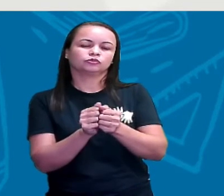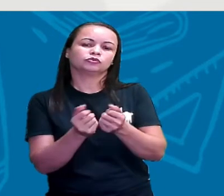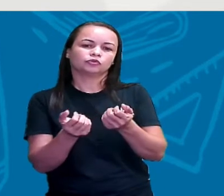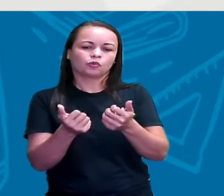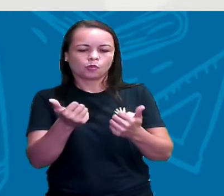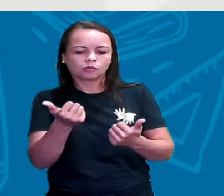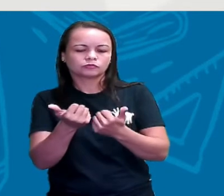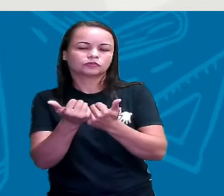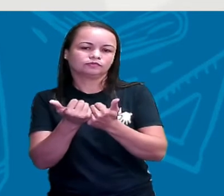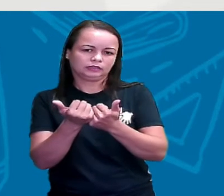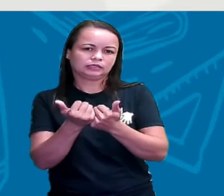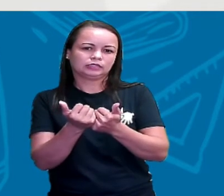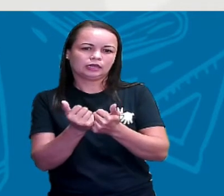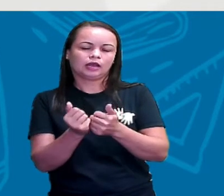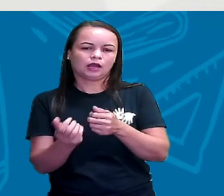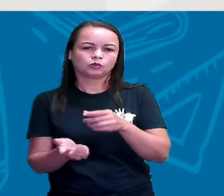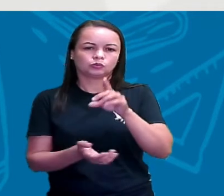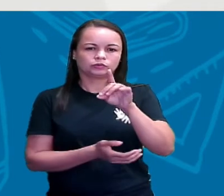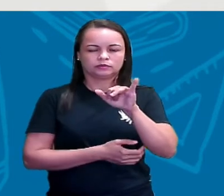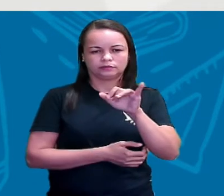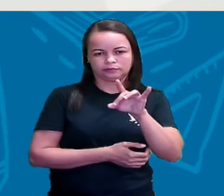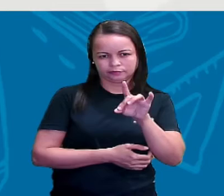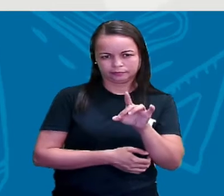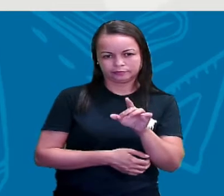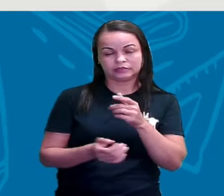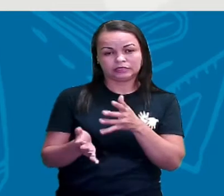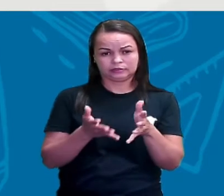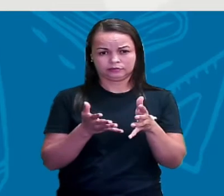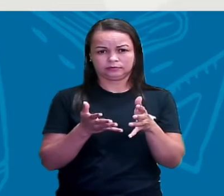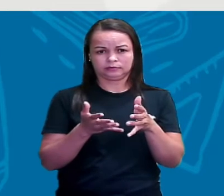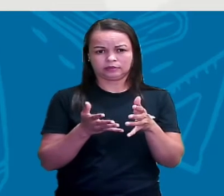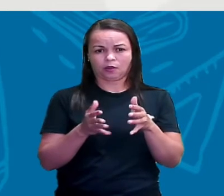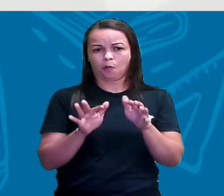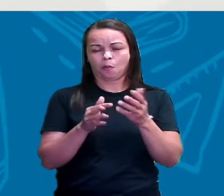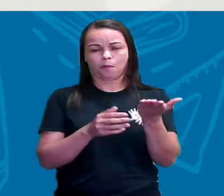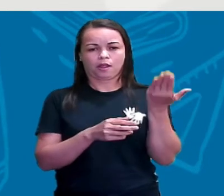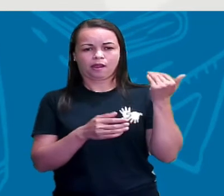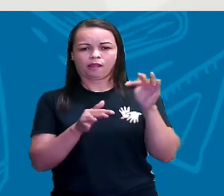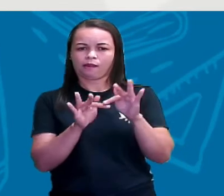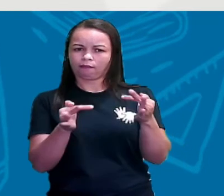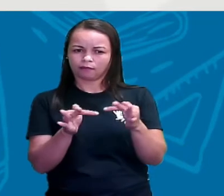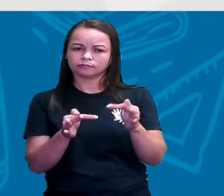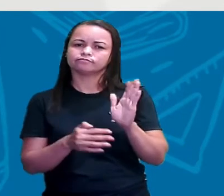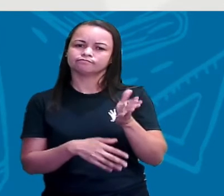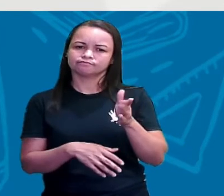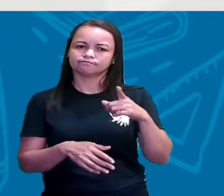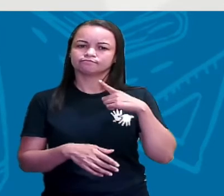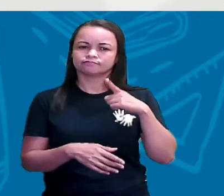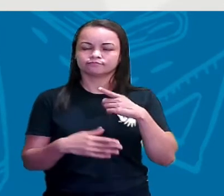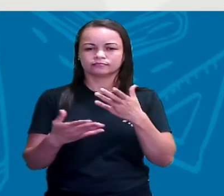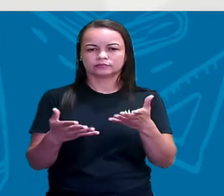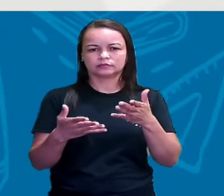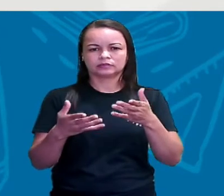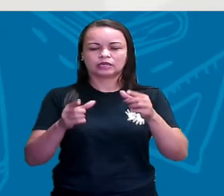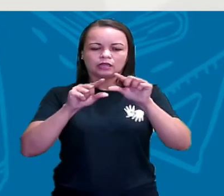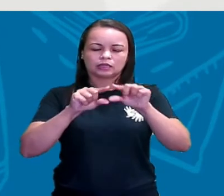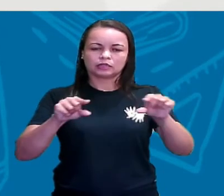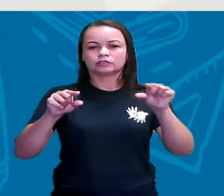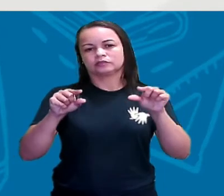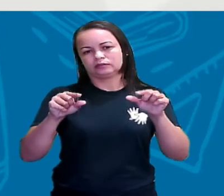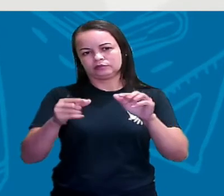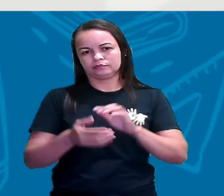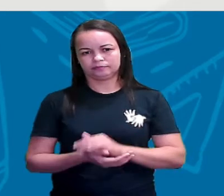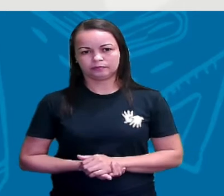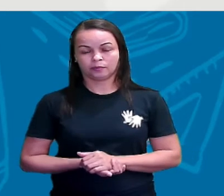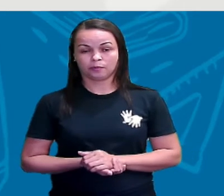Pronto, fechei. Já tenho aí o meu passado simples. E o melhor, no final ainda tem uma expressão temporal last